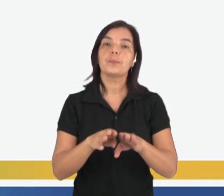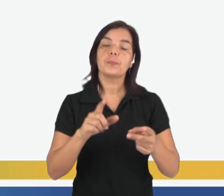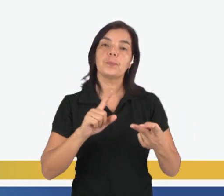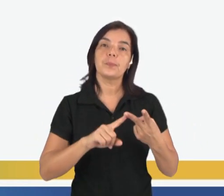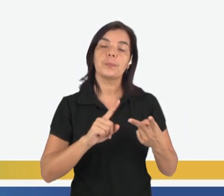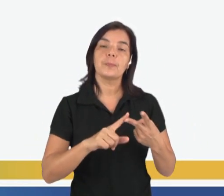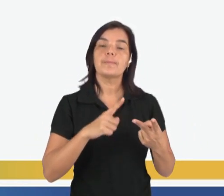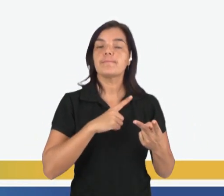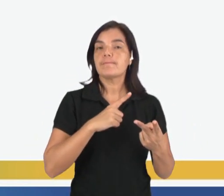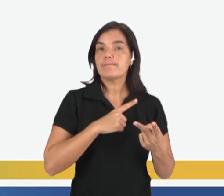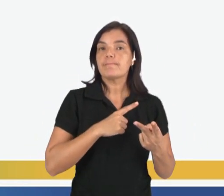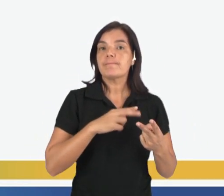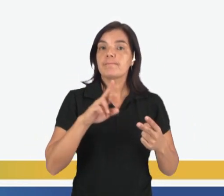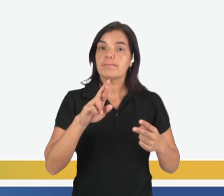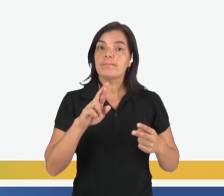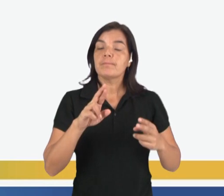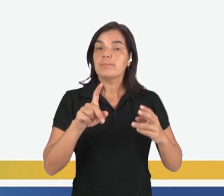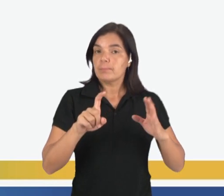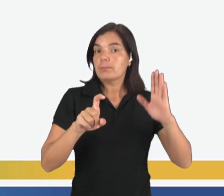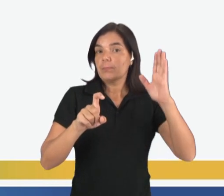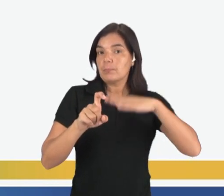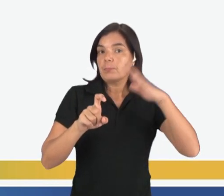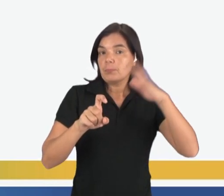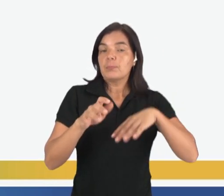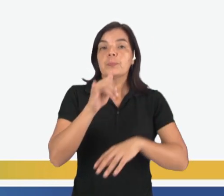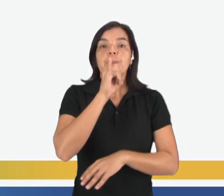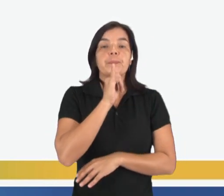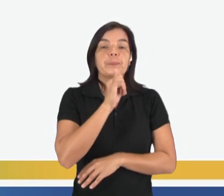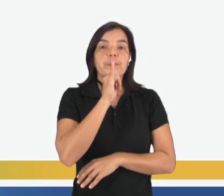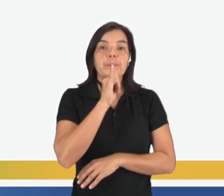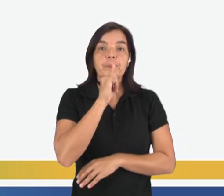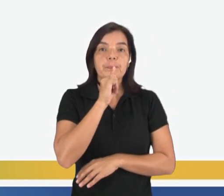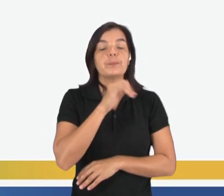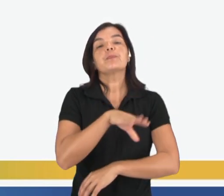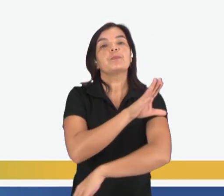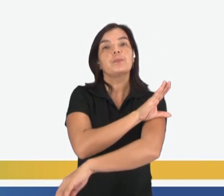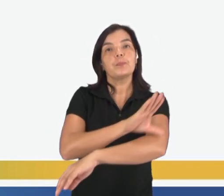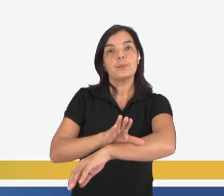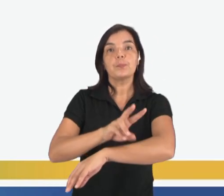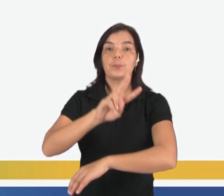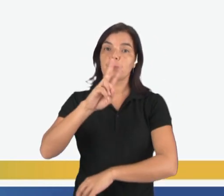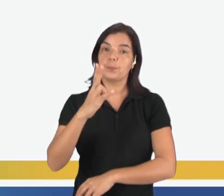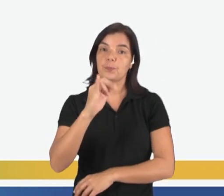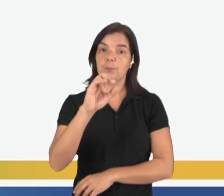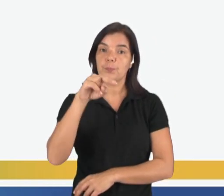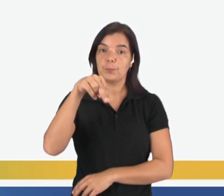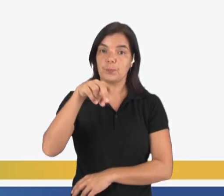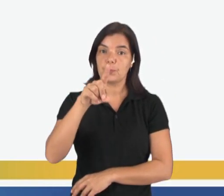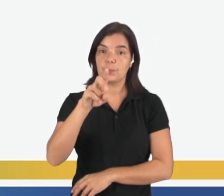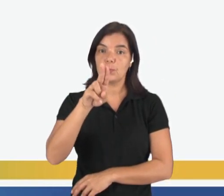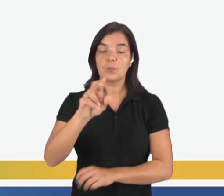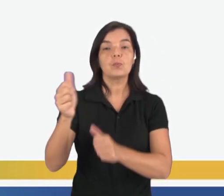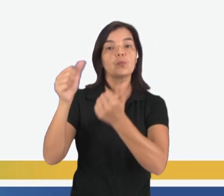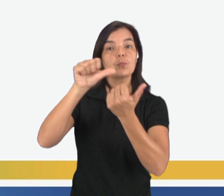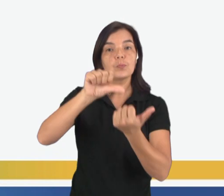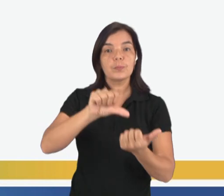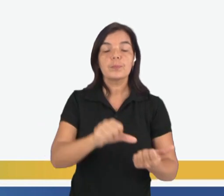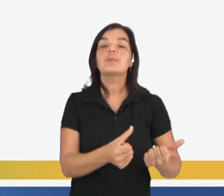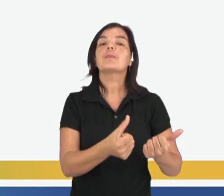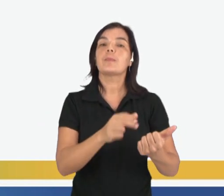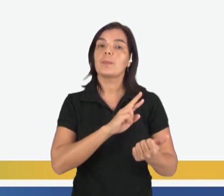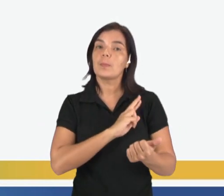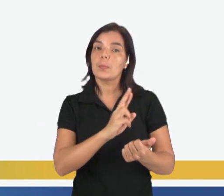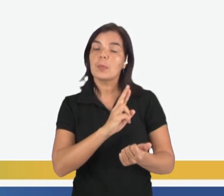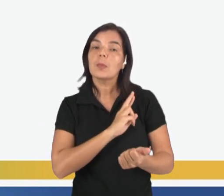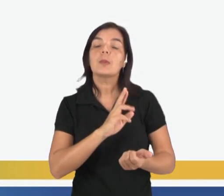Temos ritos diferentes para, por exemplo, a cultura hindu, né? O batismo, no caso da